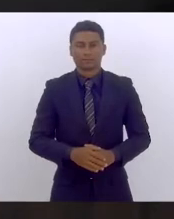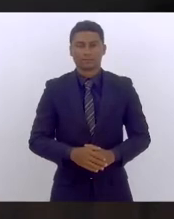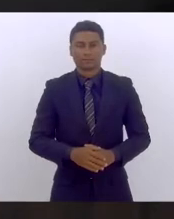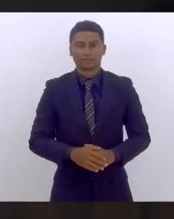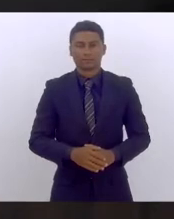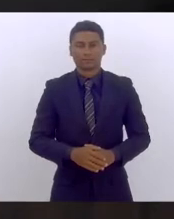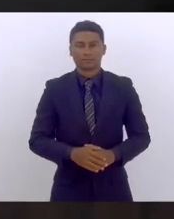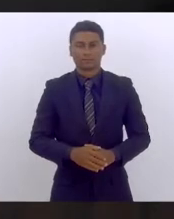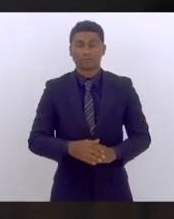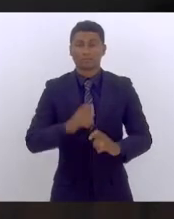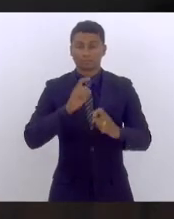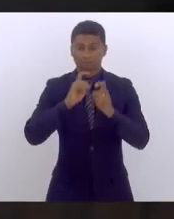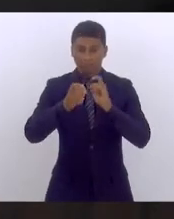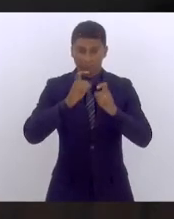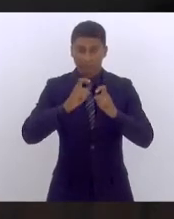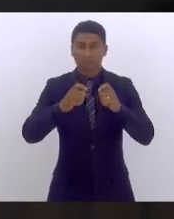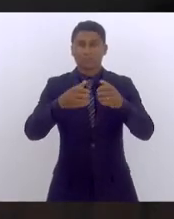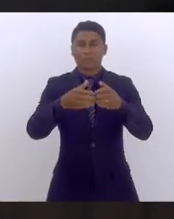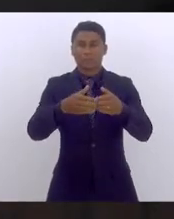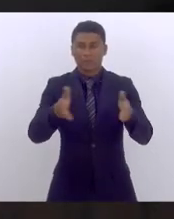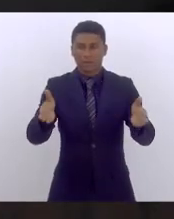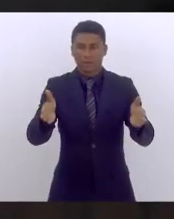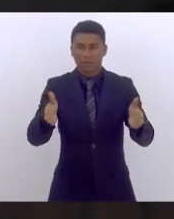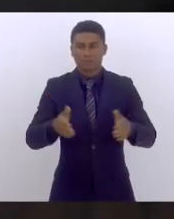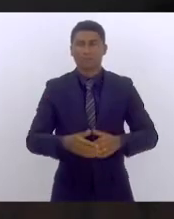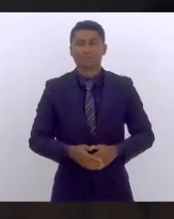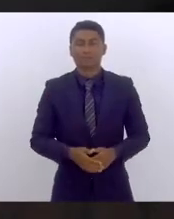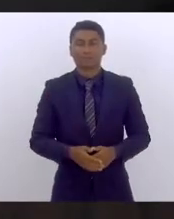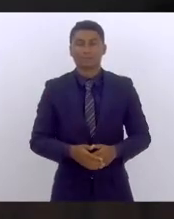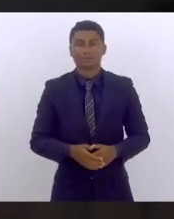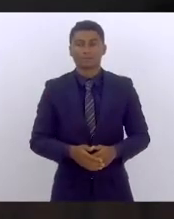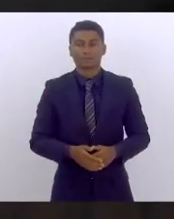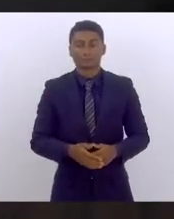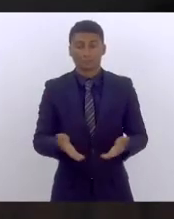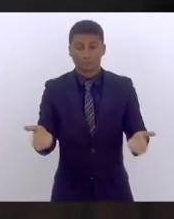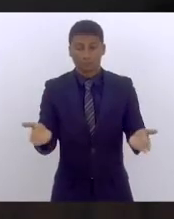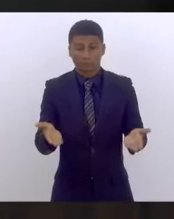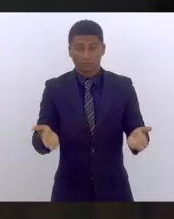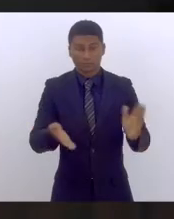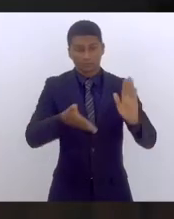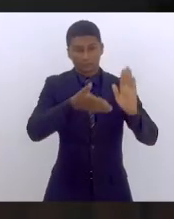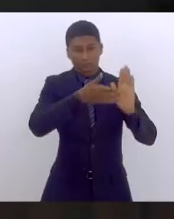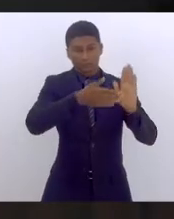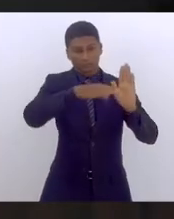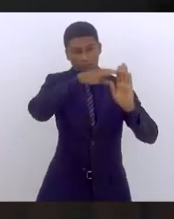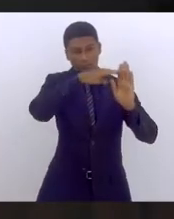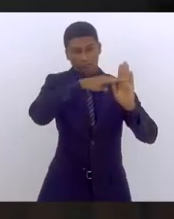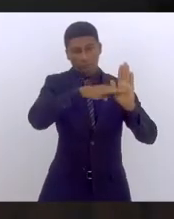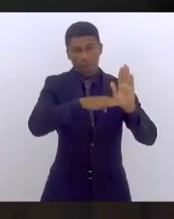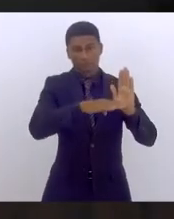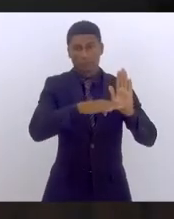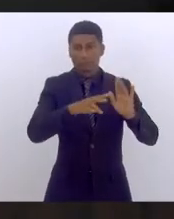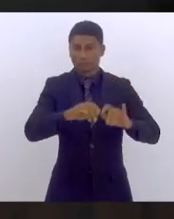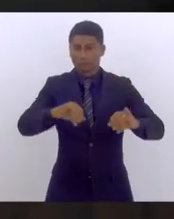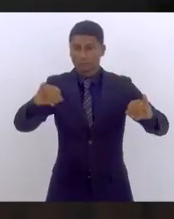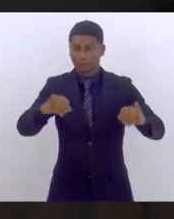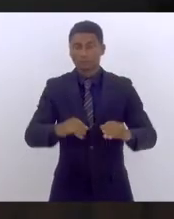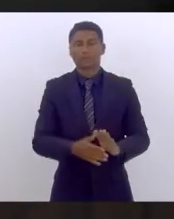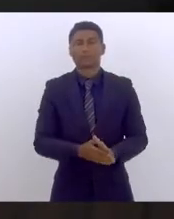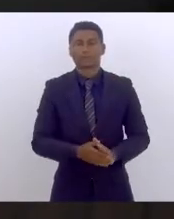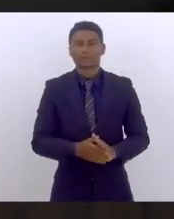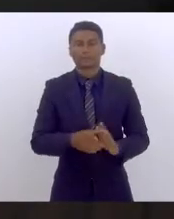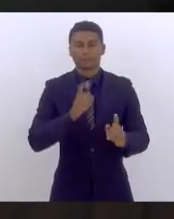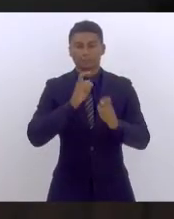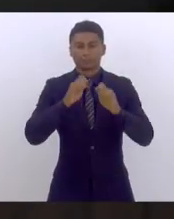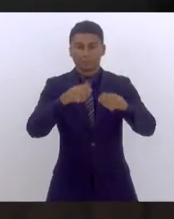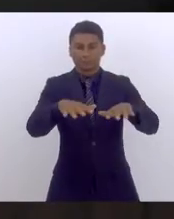Está reaberta a sessão. Passa-se a ordem do dia. Anuncio sessão ordinária